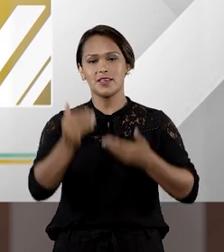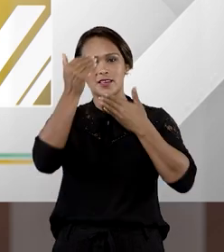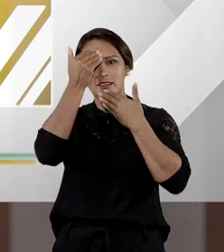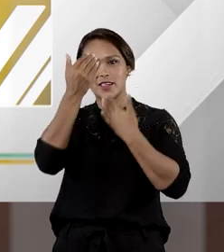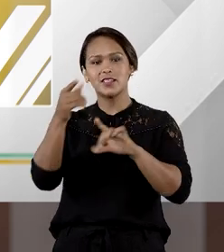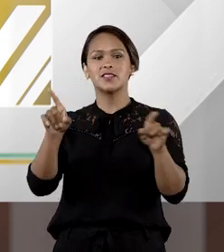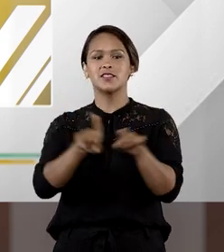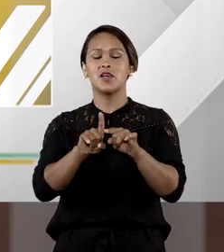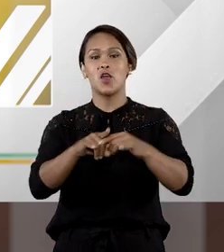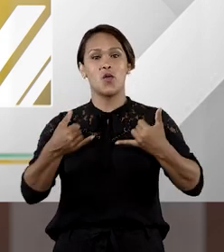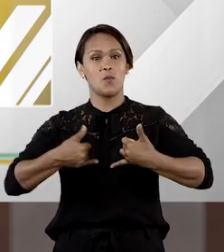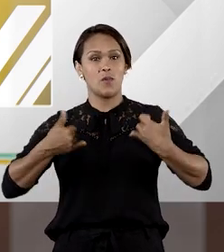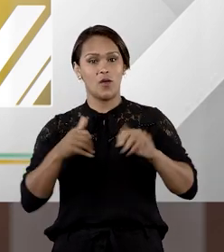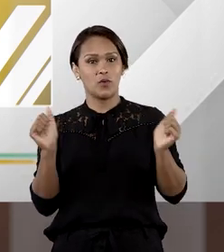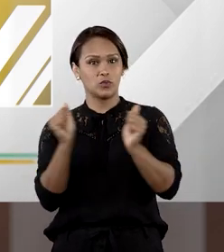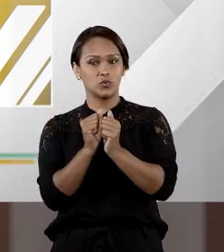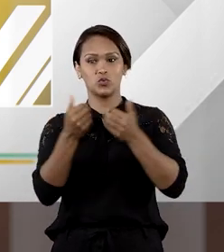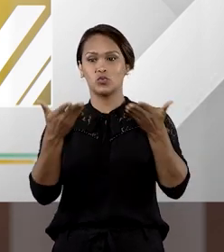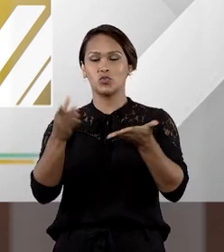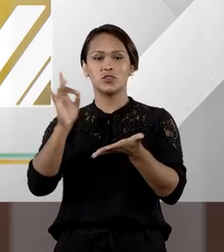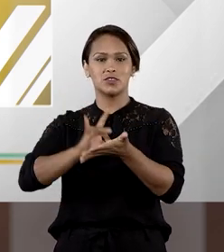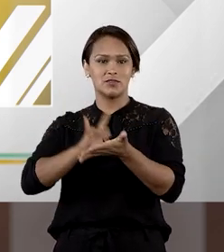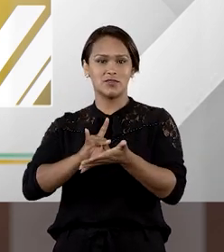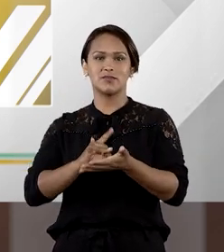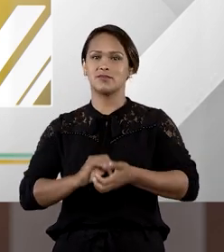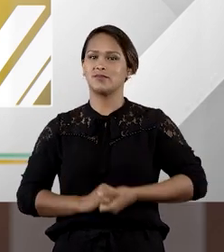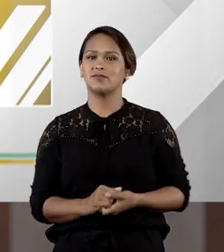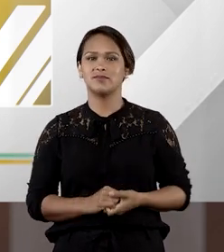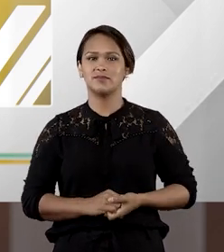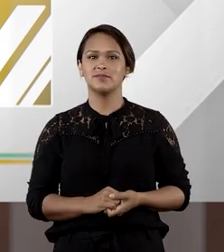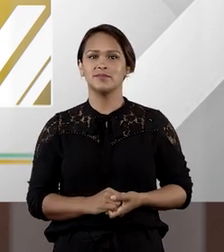Agradeço também, uma honra estar com vocês, realmente uma satisfação.